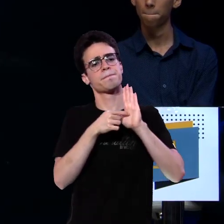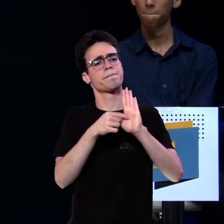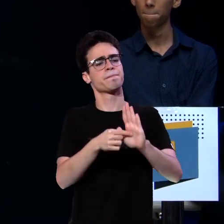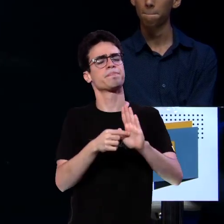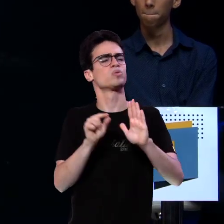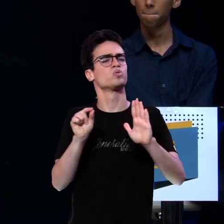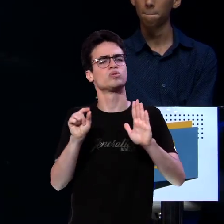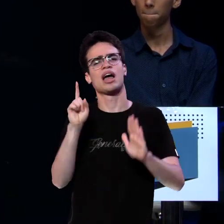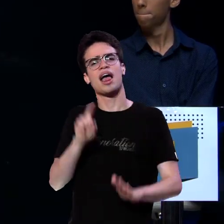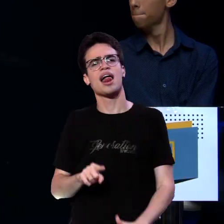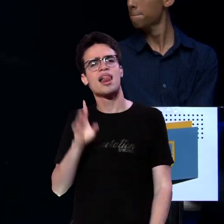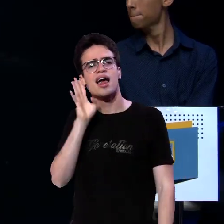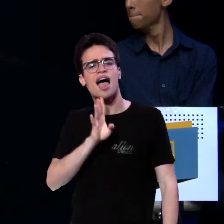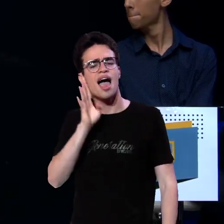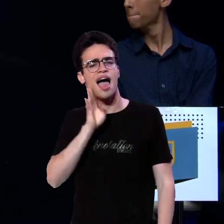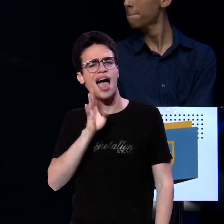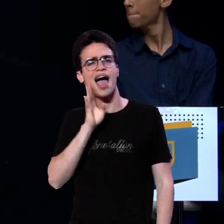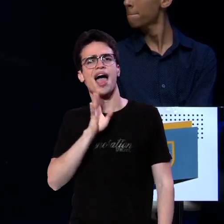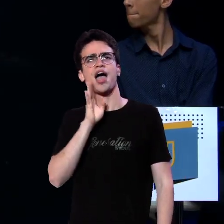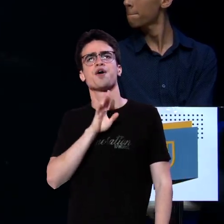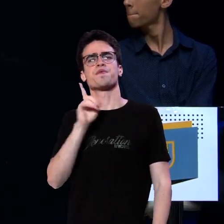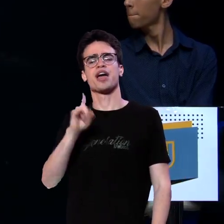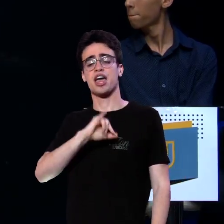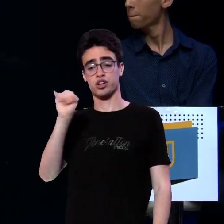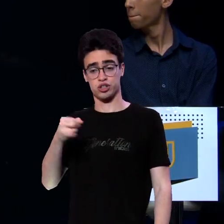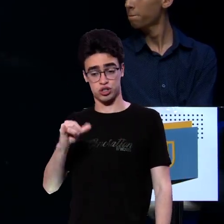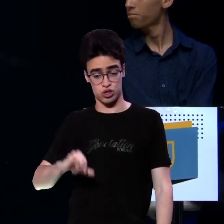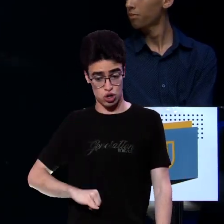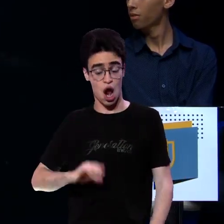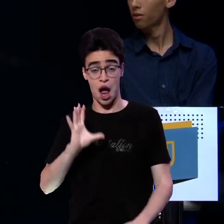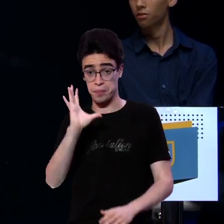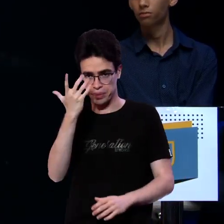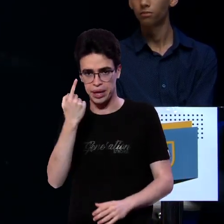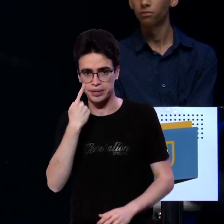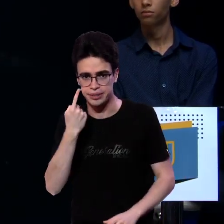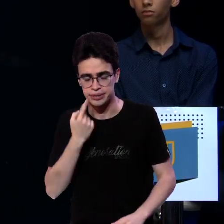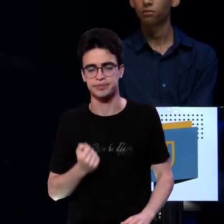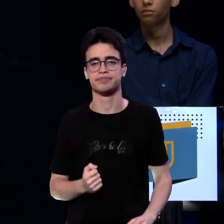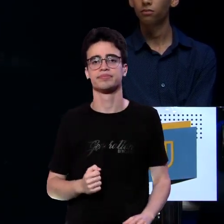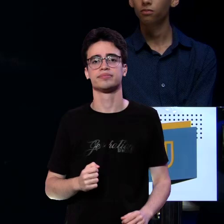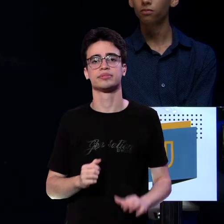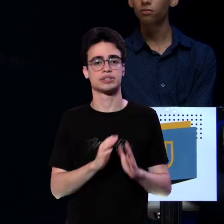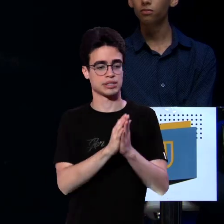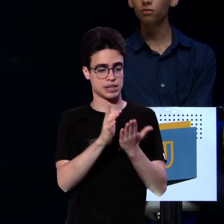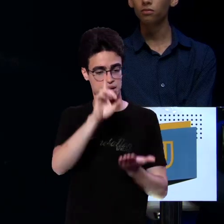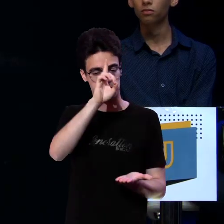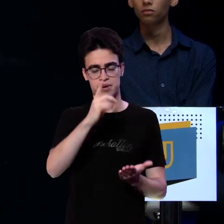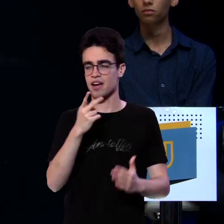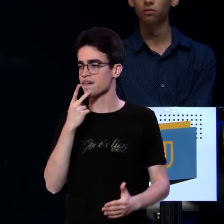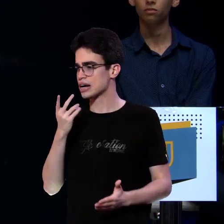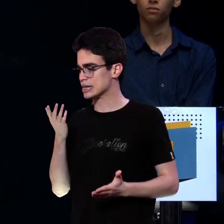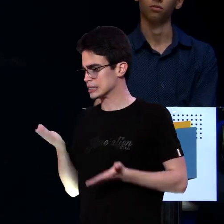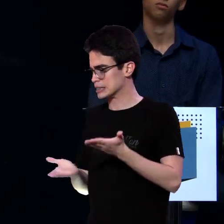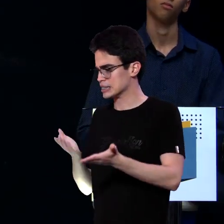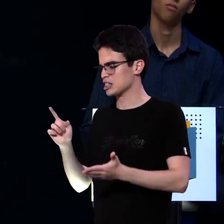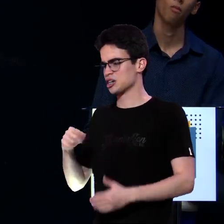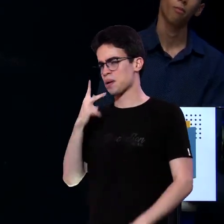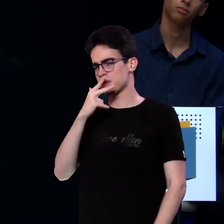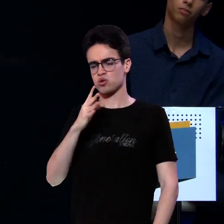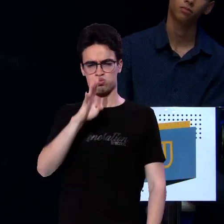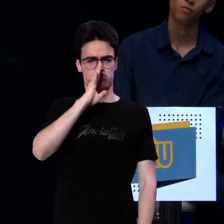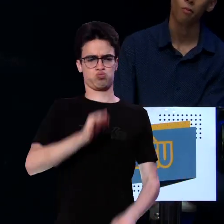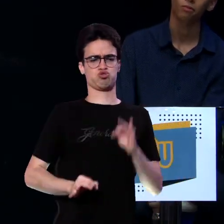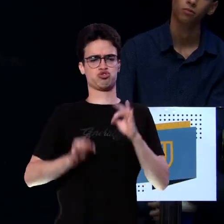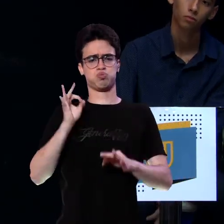algo interessante que começa a acontecer na vida de Jó. A Bíblia introduz um tribunal celestial,